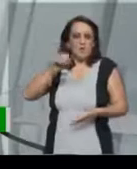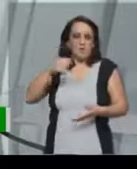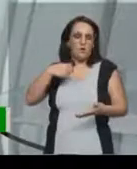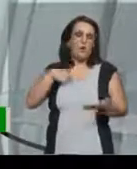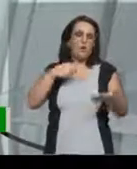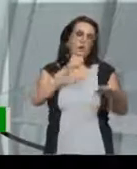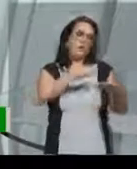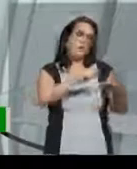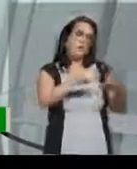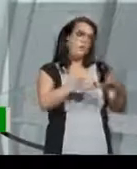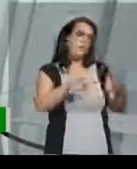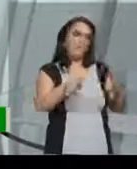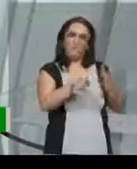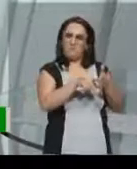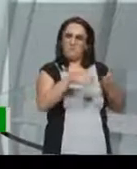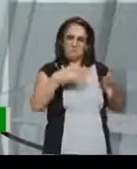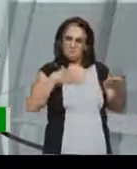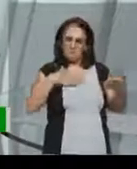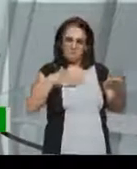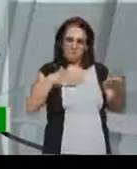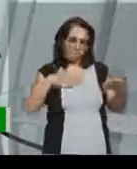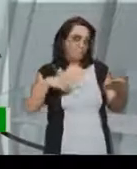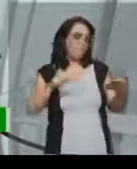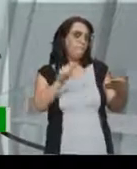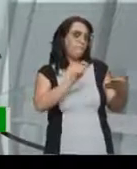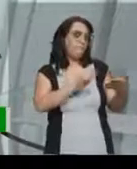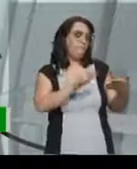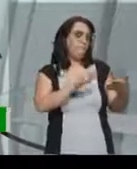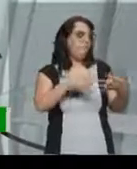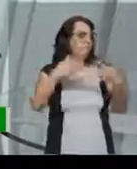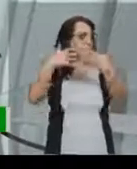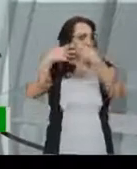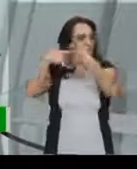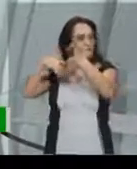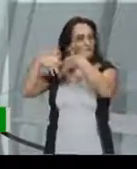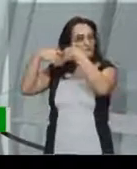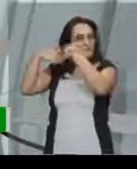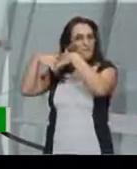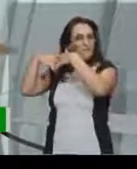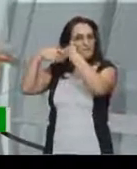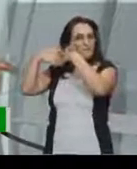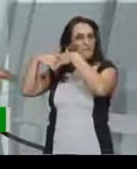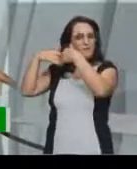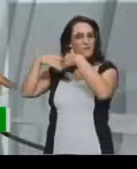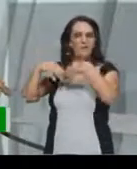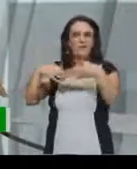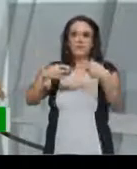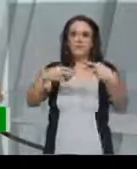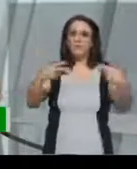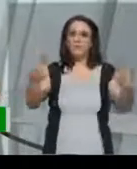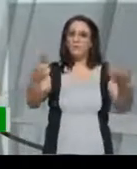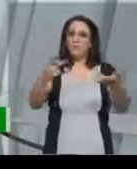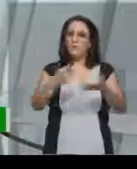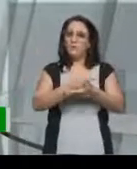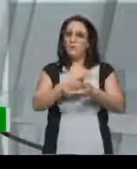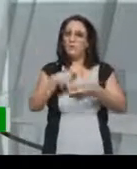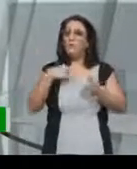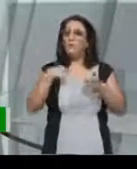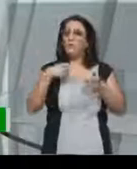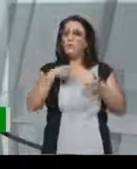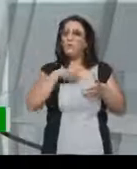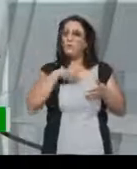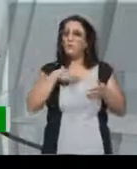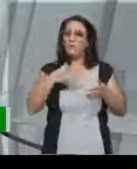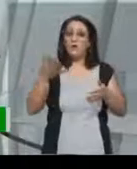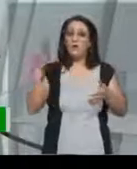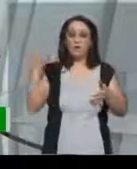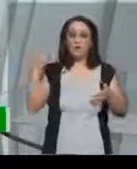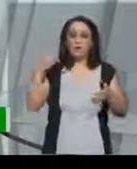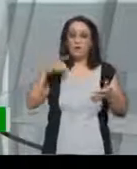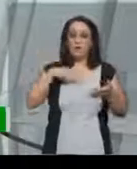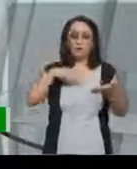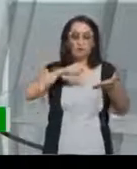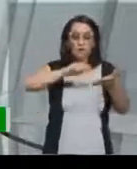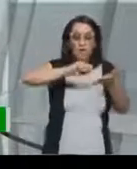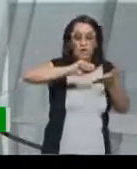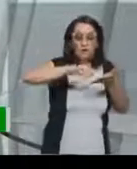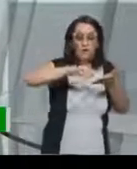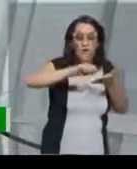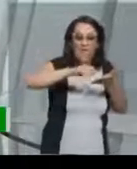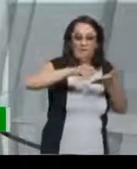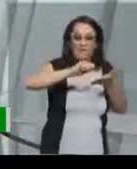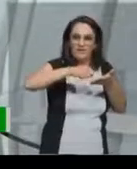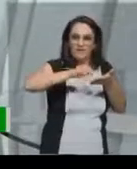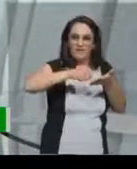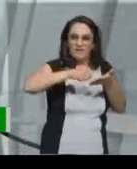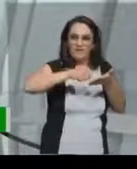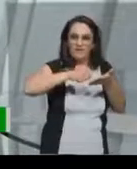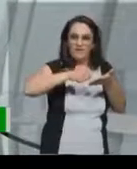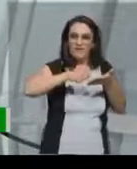momento com a gente, o desabafo, refletir o que aconteceu. A gente tinha até chave no diário, né? Tinha chave que não podia ler, e aí a irmã